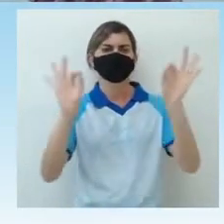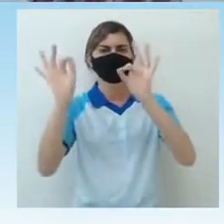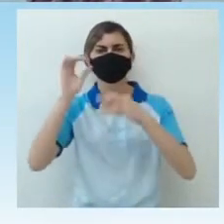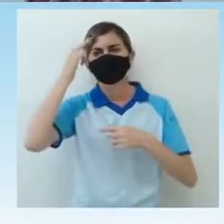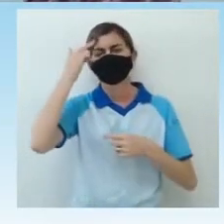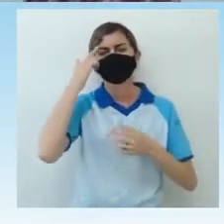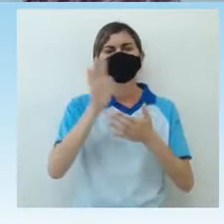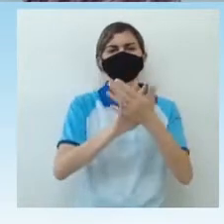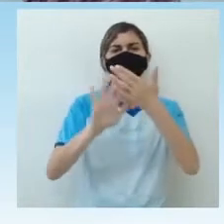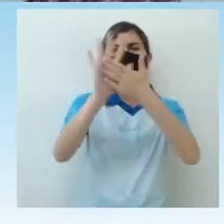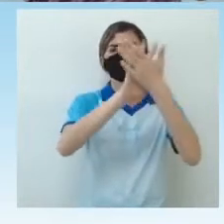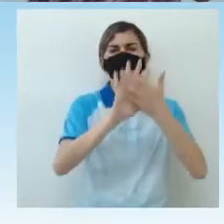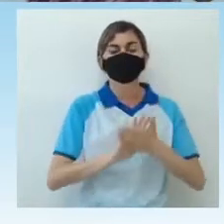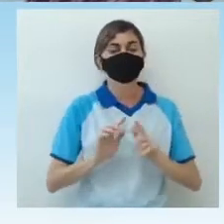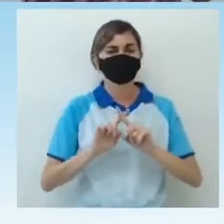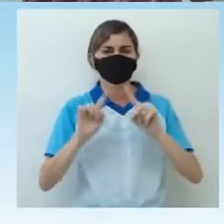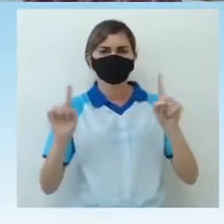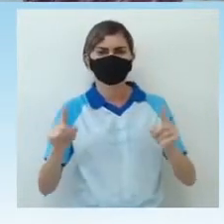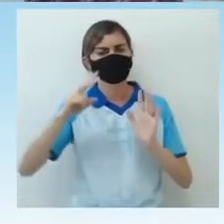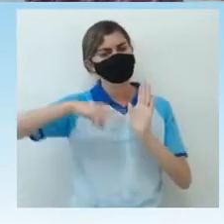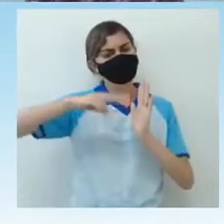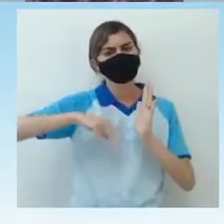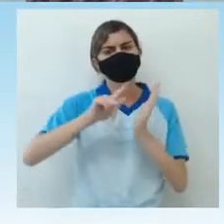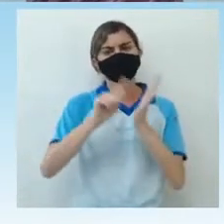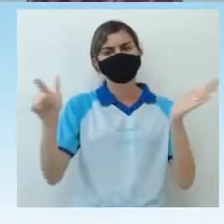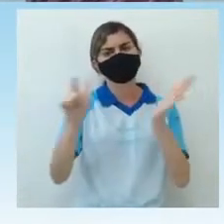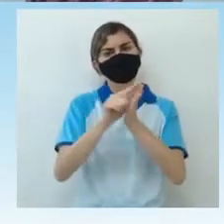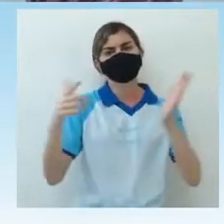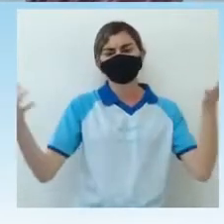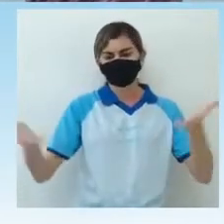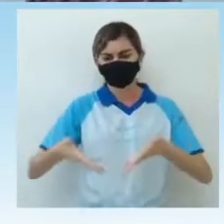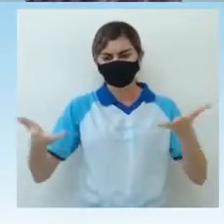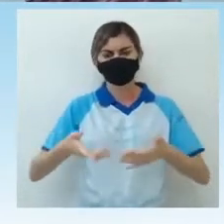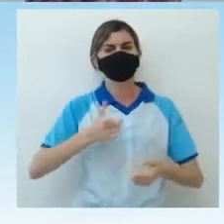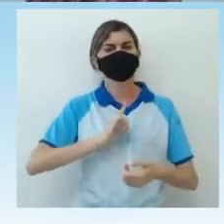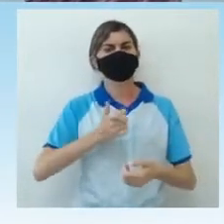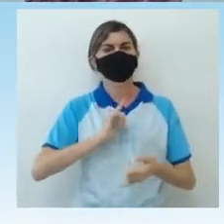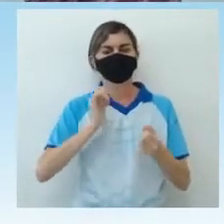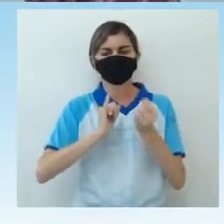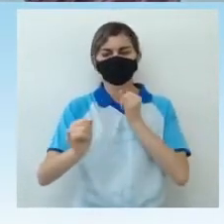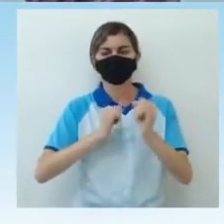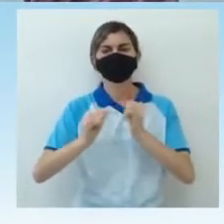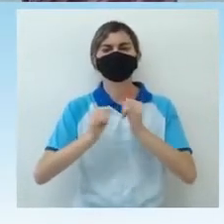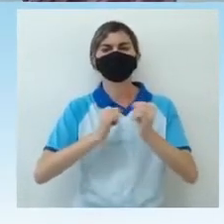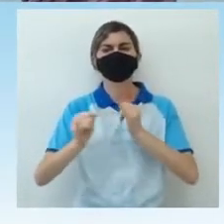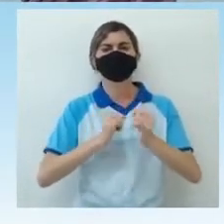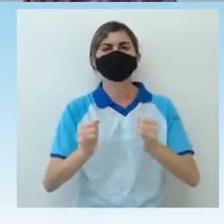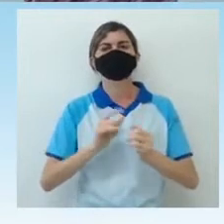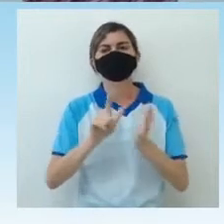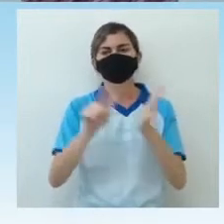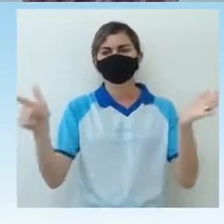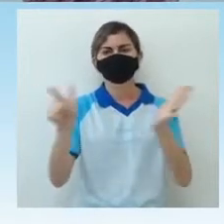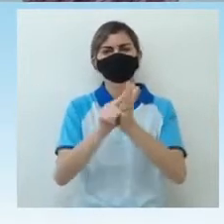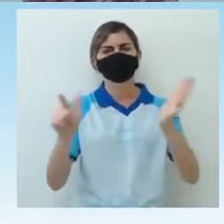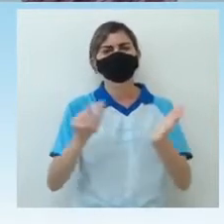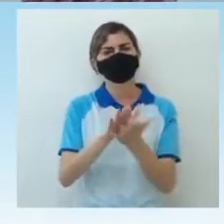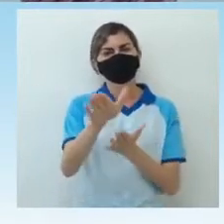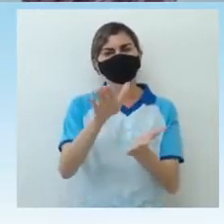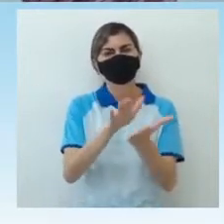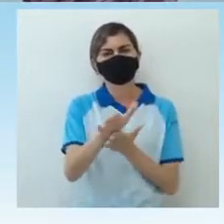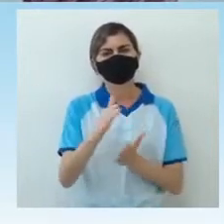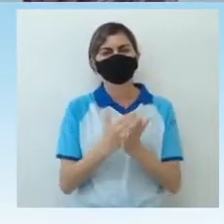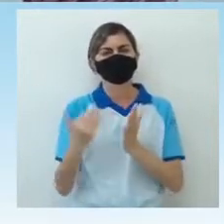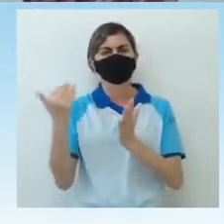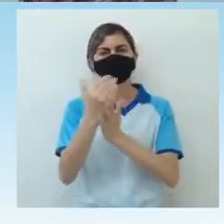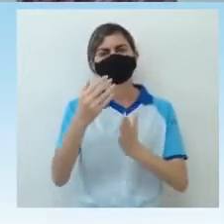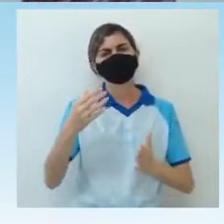pensa sobre eles, mas lê os jornais. Hoje nós temos com a internet, a gente tem os jornais impressos, que estão cada vez